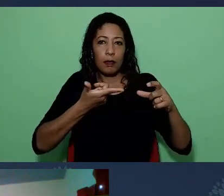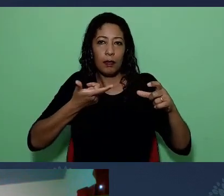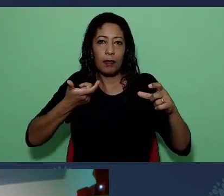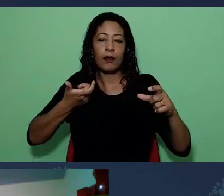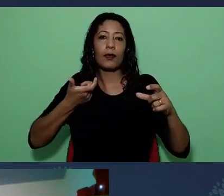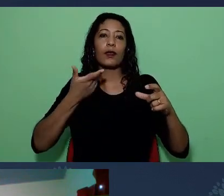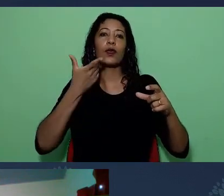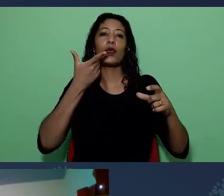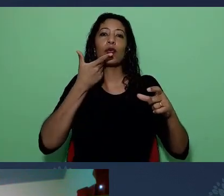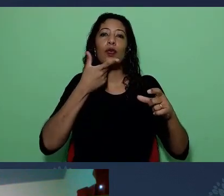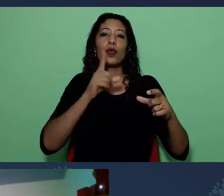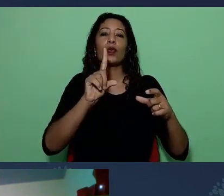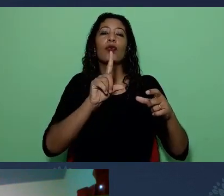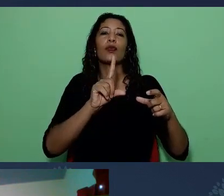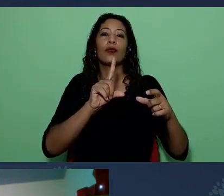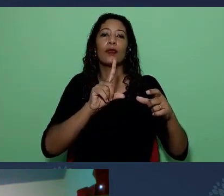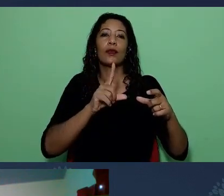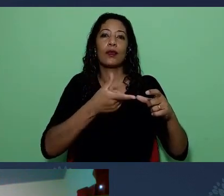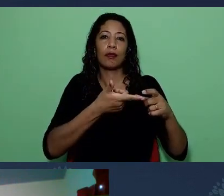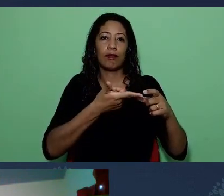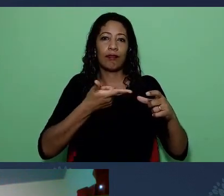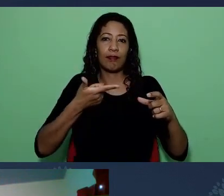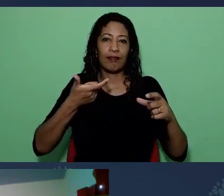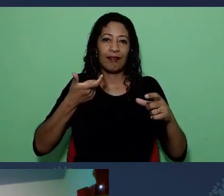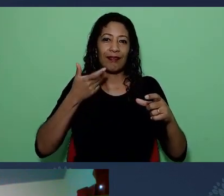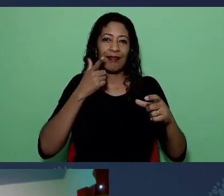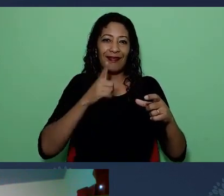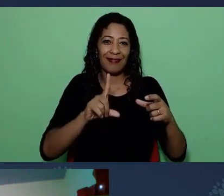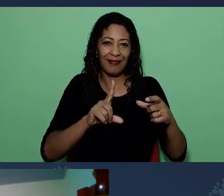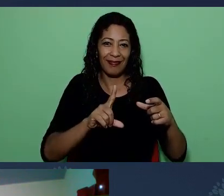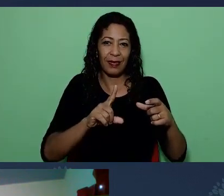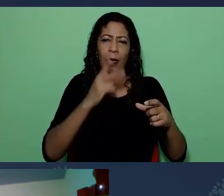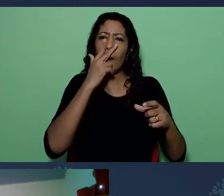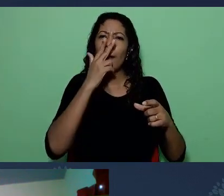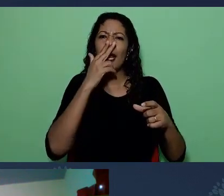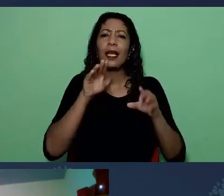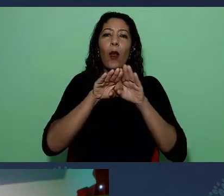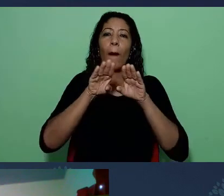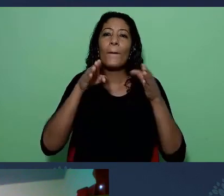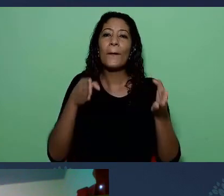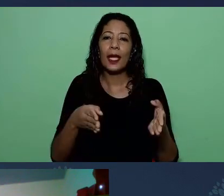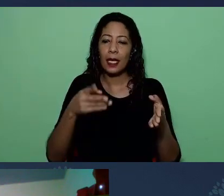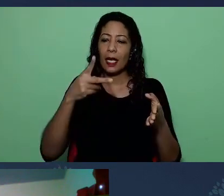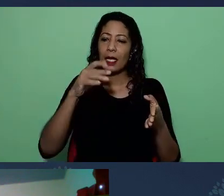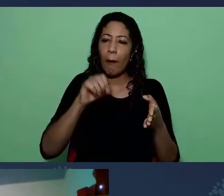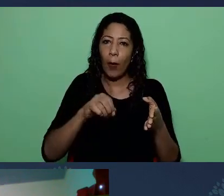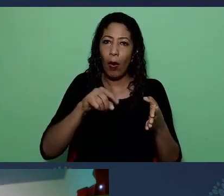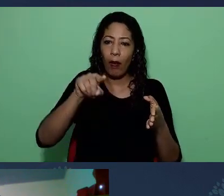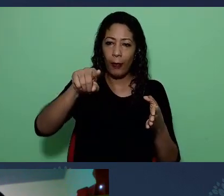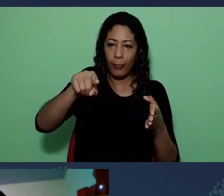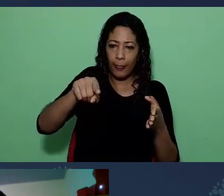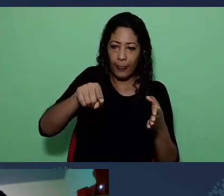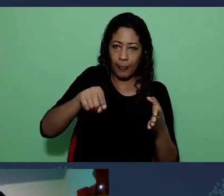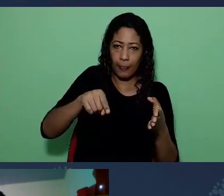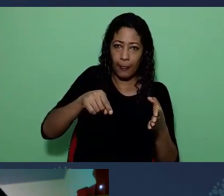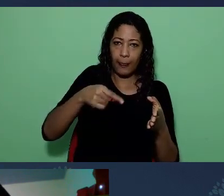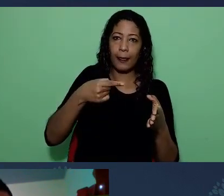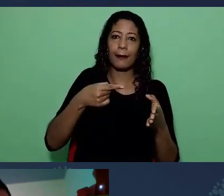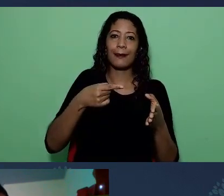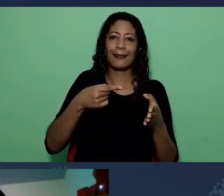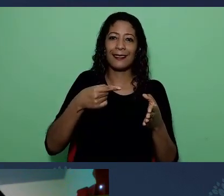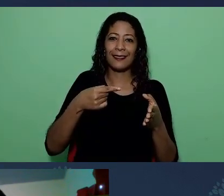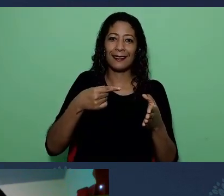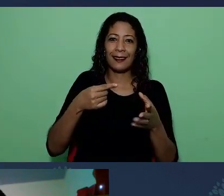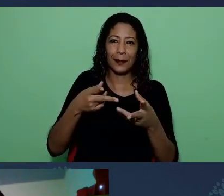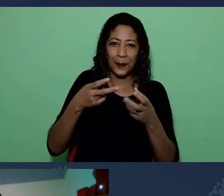marca, como se eu estivesse passando o dedo numa mesa empoeirada. Então, a recomendação é que, como a